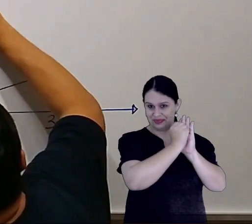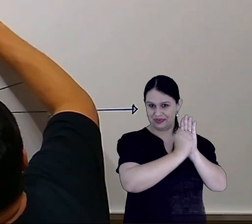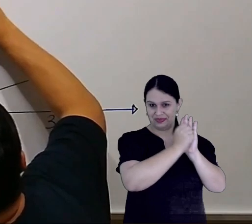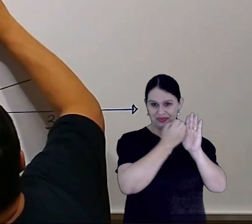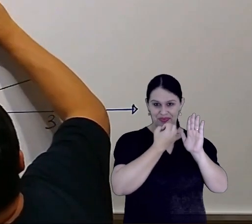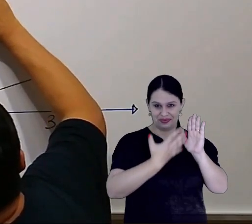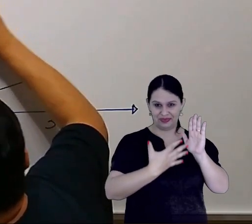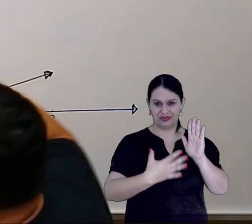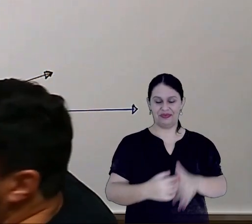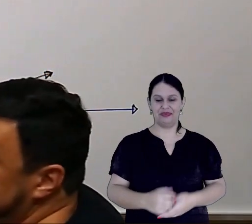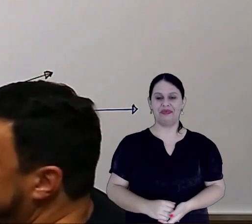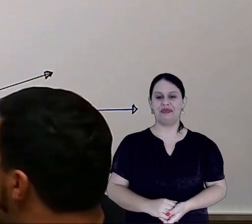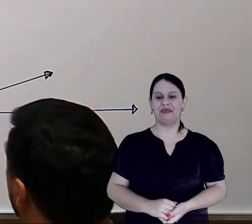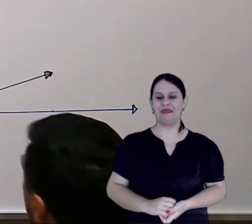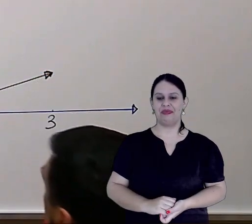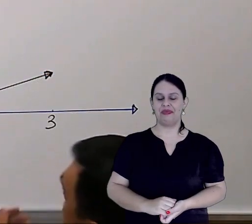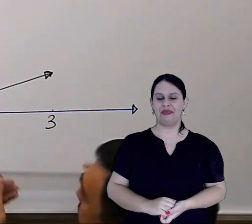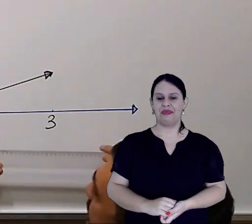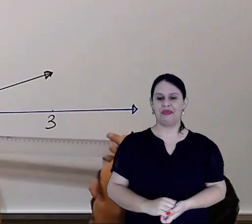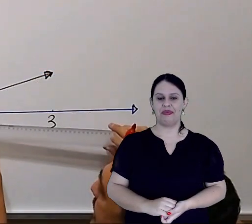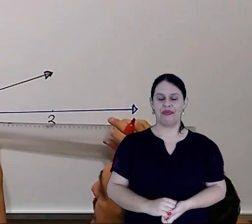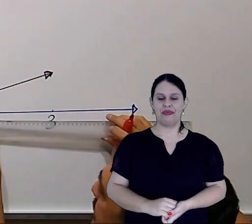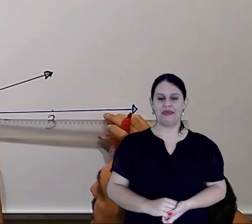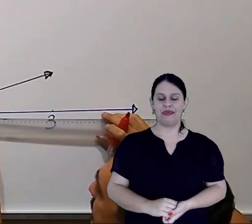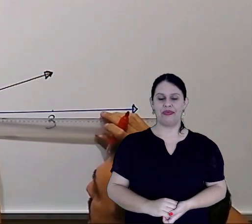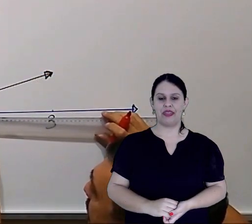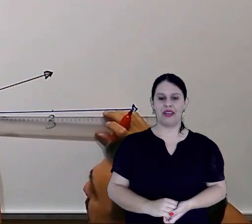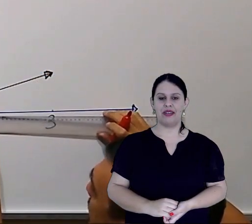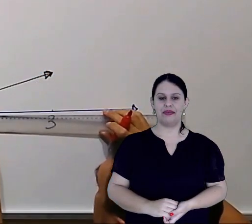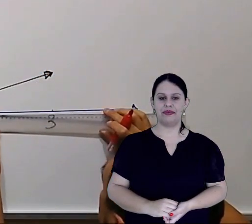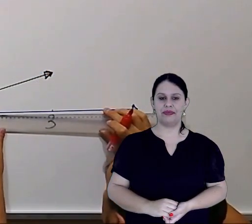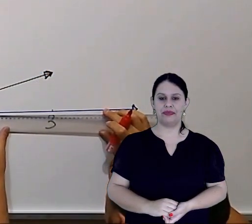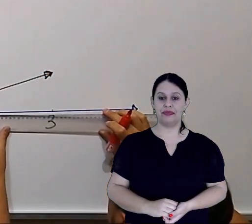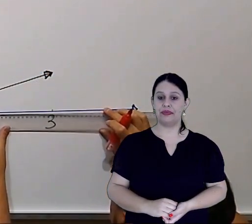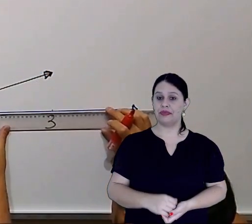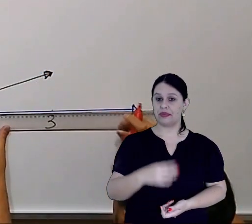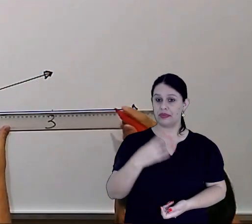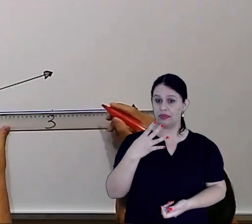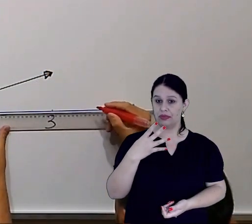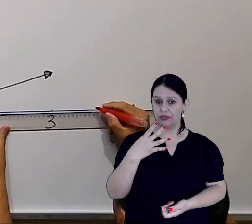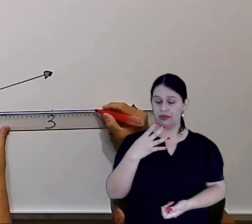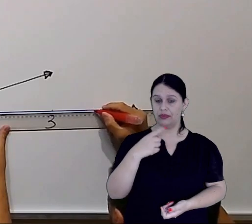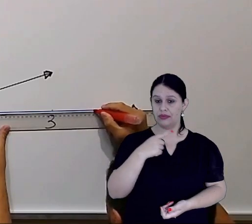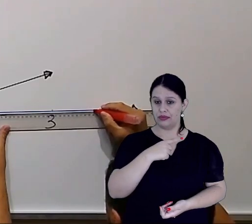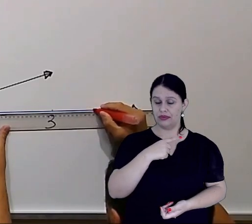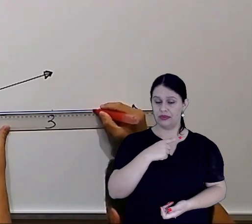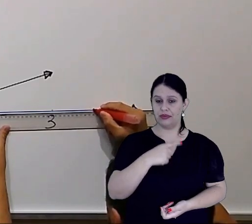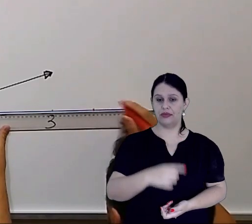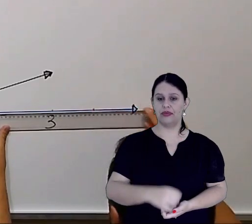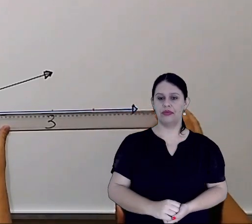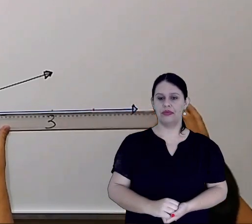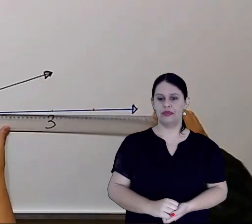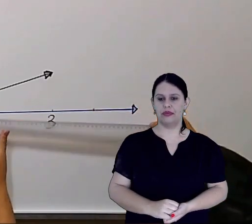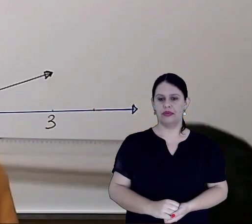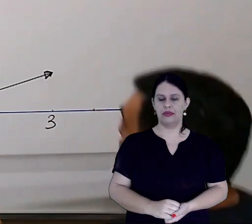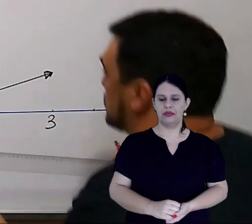Bom apagador, né gente? Deu Vamos lá 4